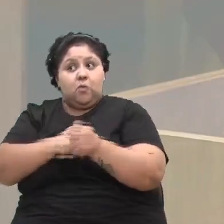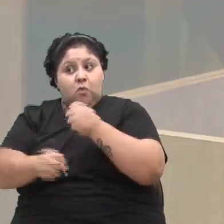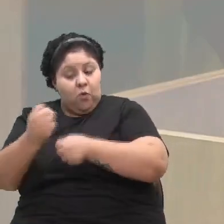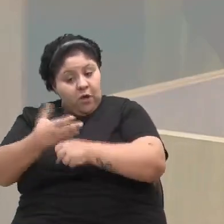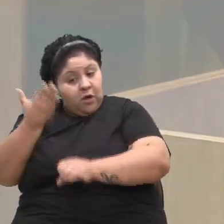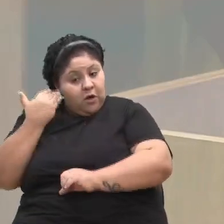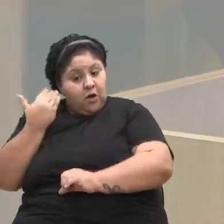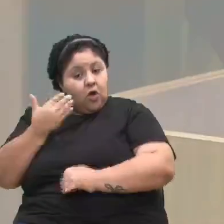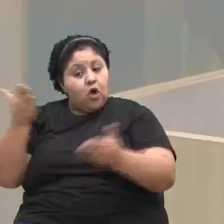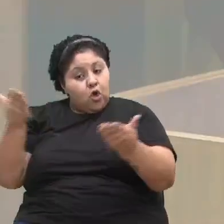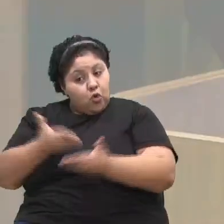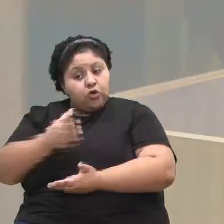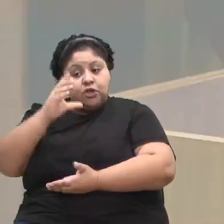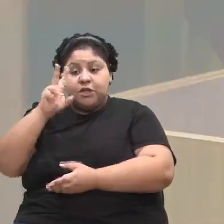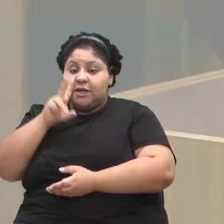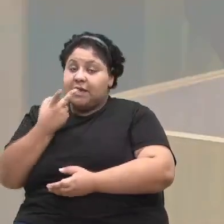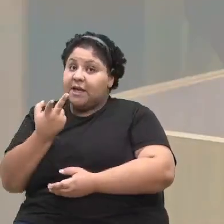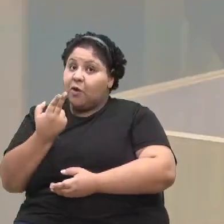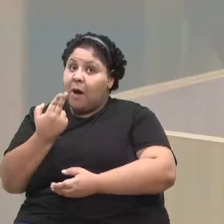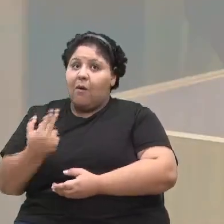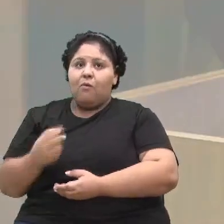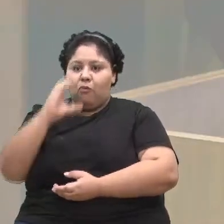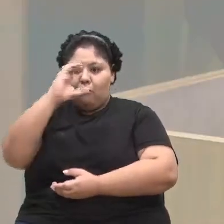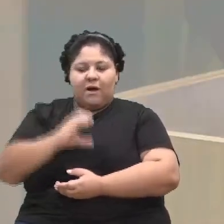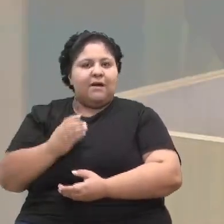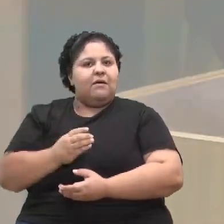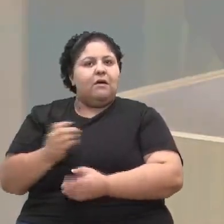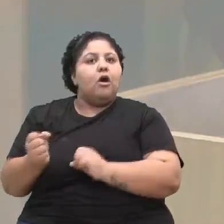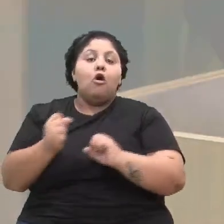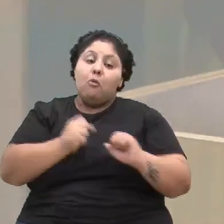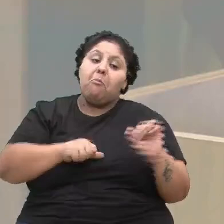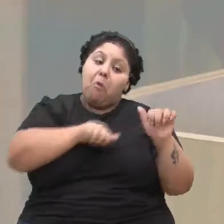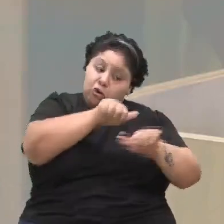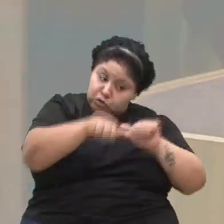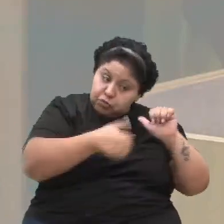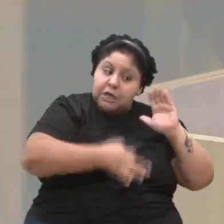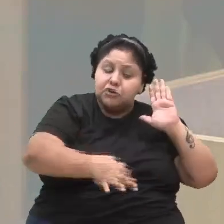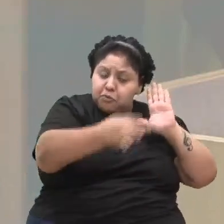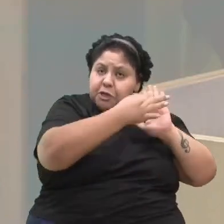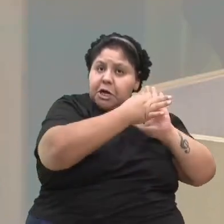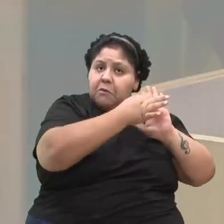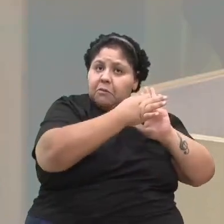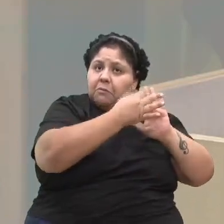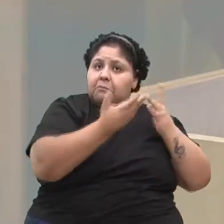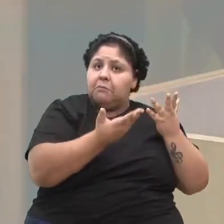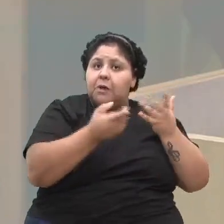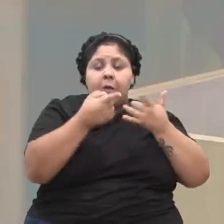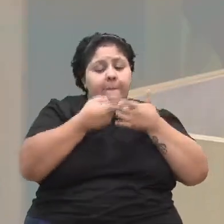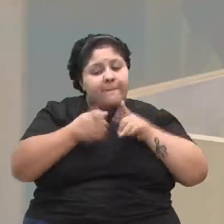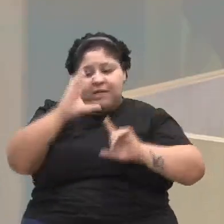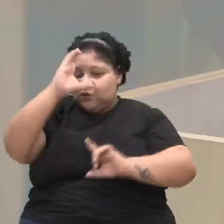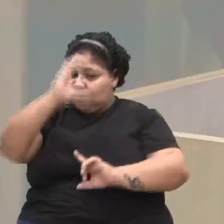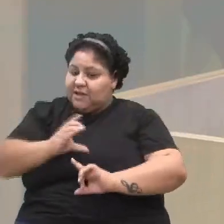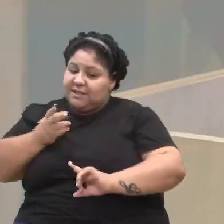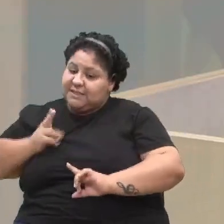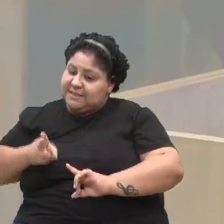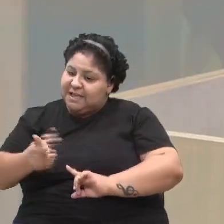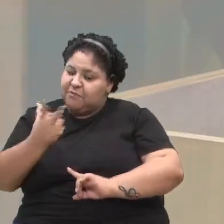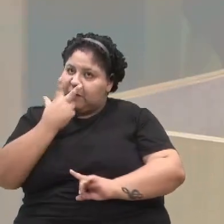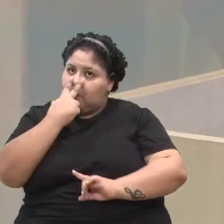hoje ele tem o mesmo caráter. Ele pode até mudar de opinião, mas o caráter será sempre o